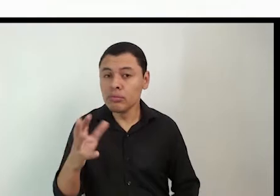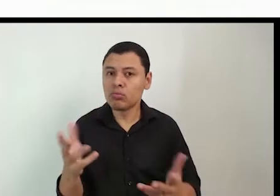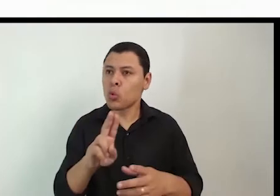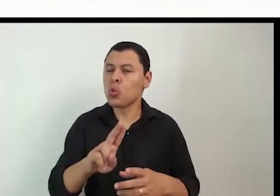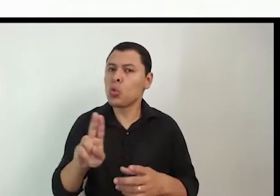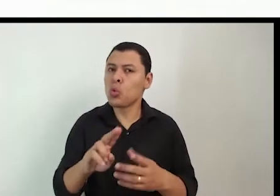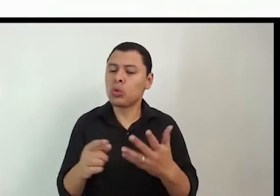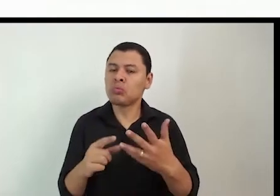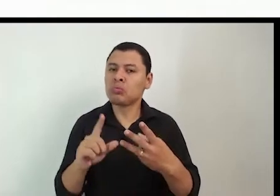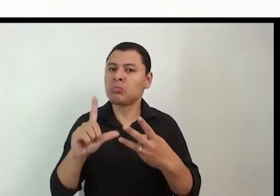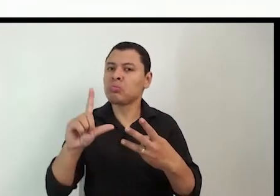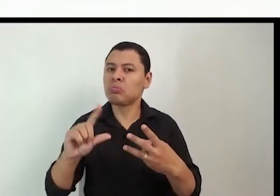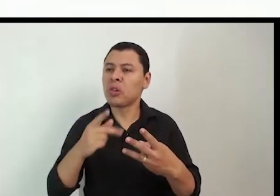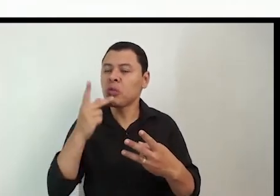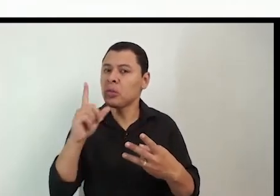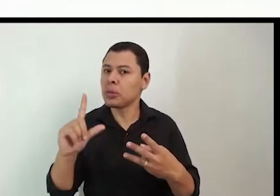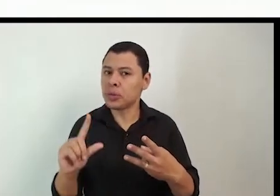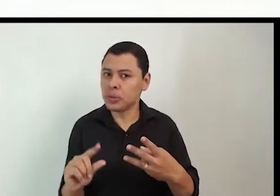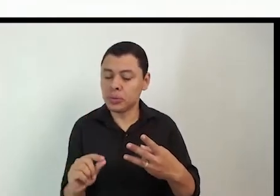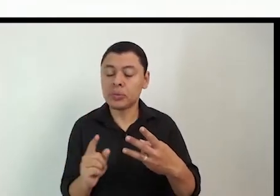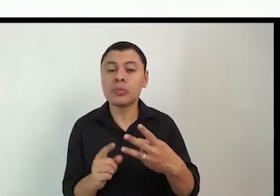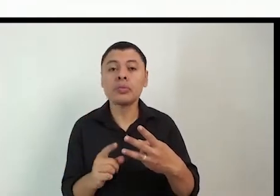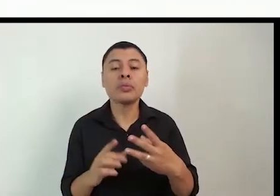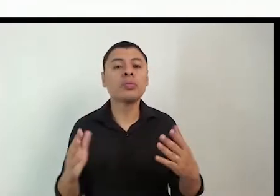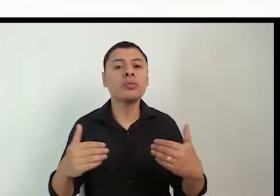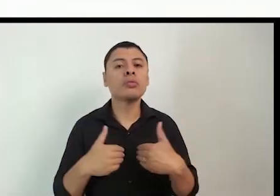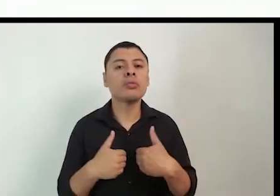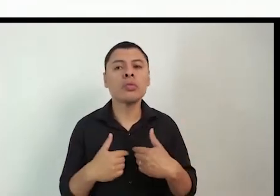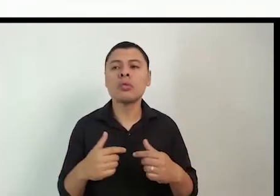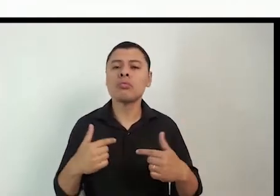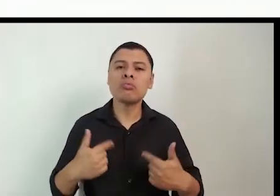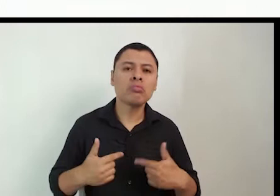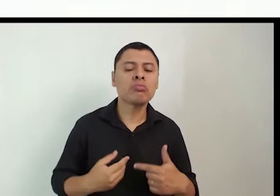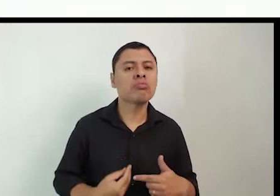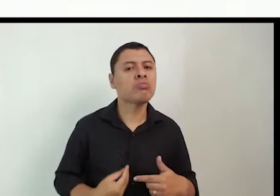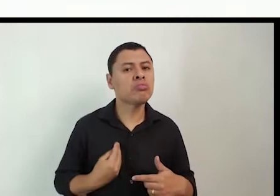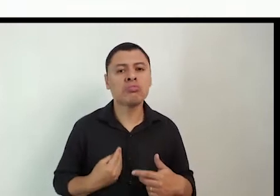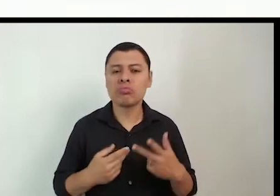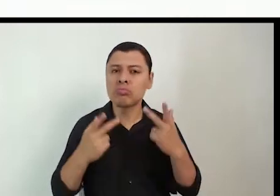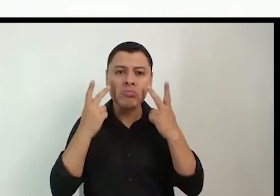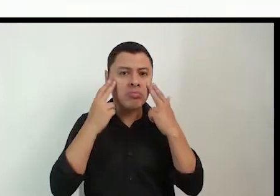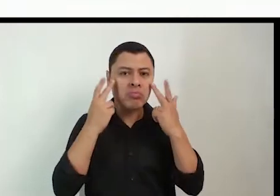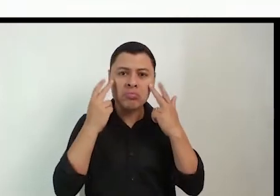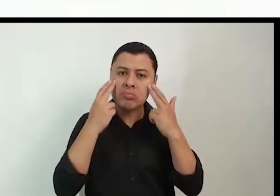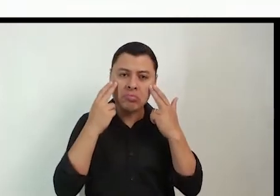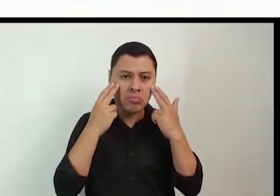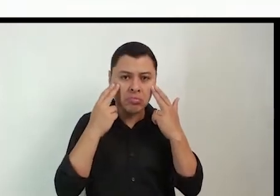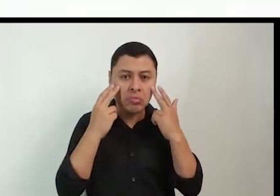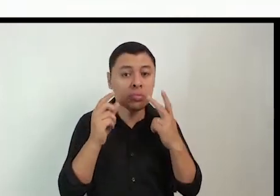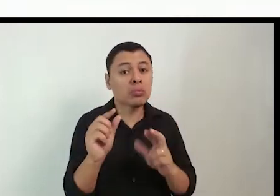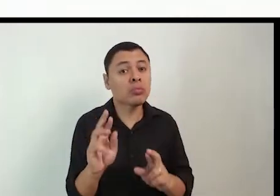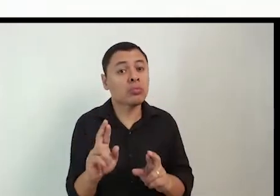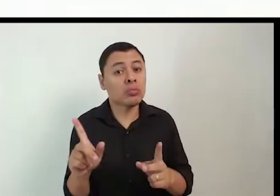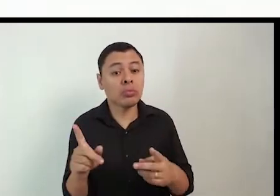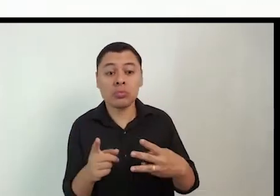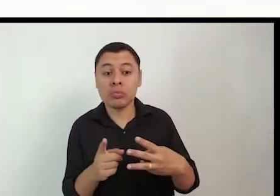nesse nível, eles normalmente vivem, trabalham independentemente, né? Um pouco diferente do nível 2